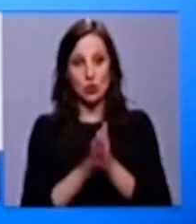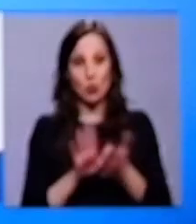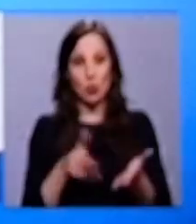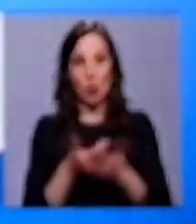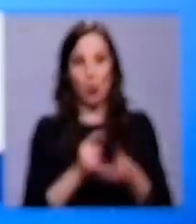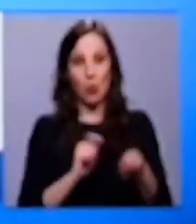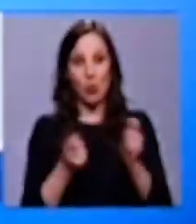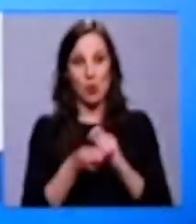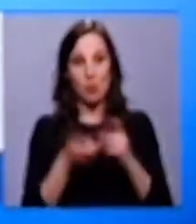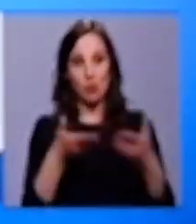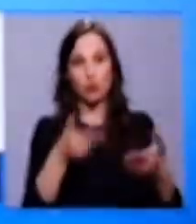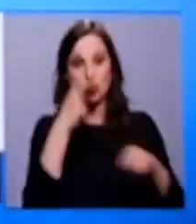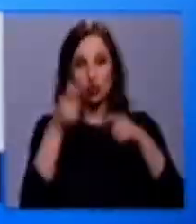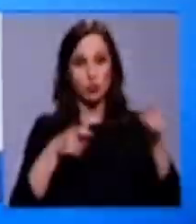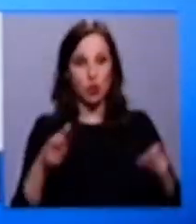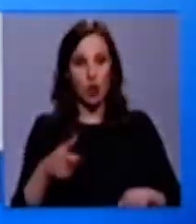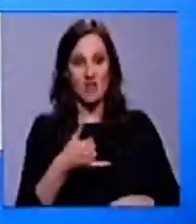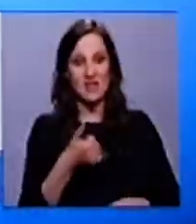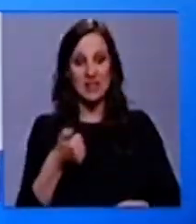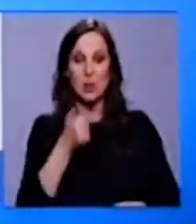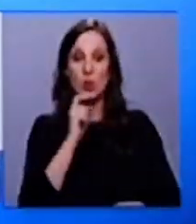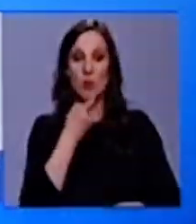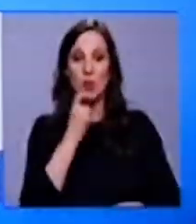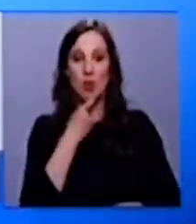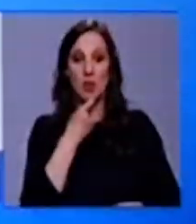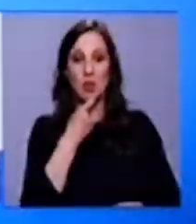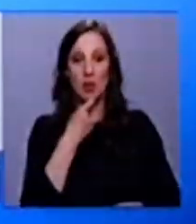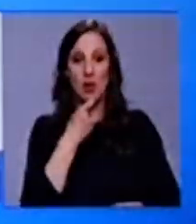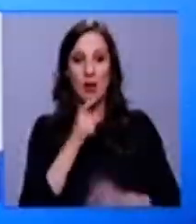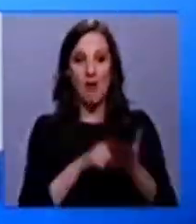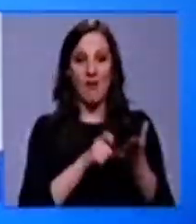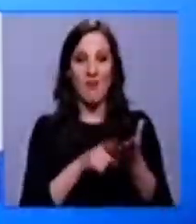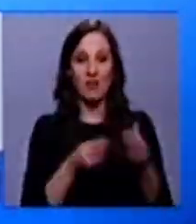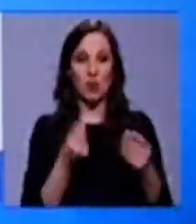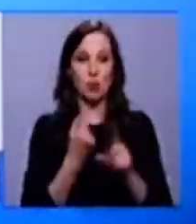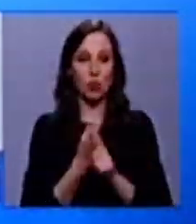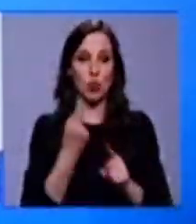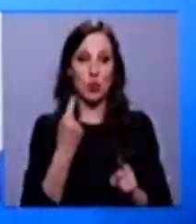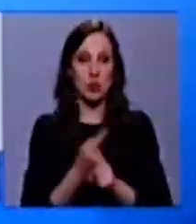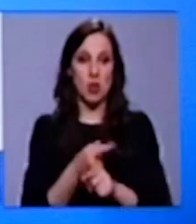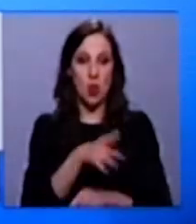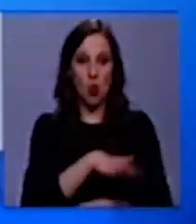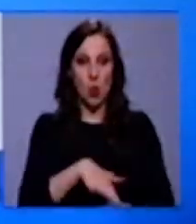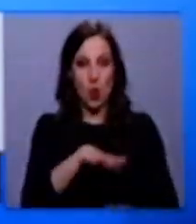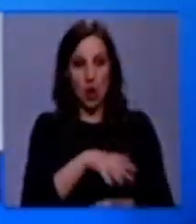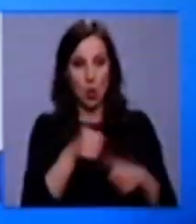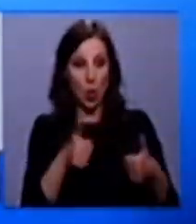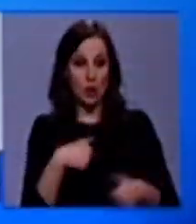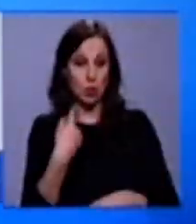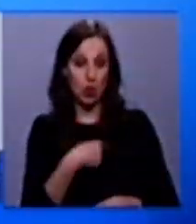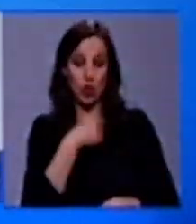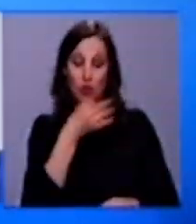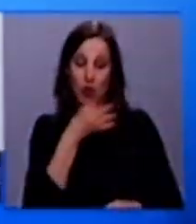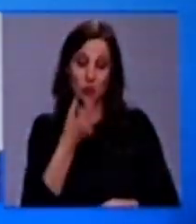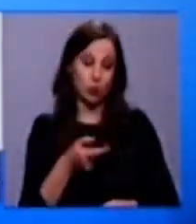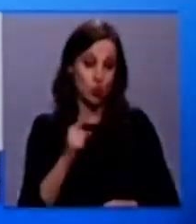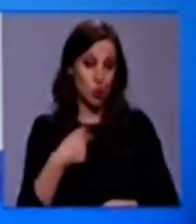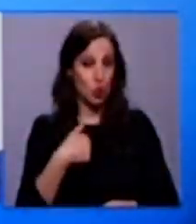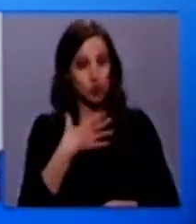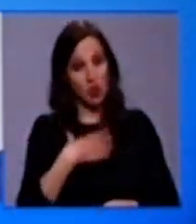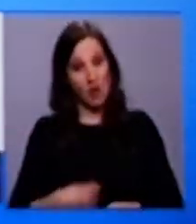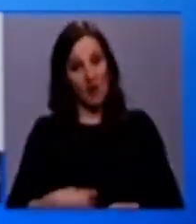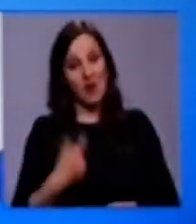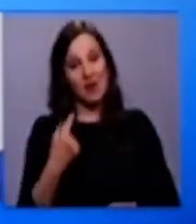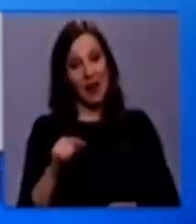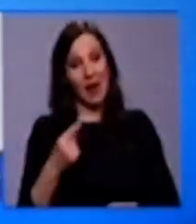de um povo? Em relação ao 25 de Abril, faltará muita coisa, não é lugar para nós falarmos disso. Eu gostaria que